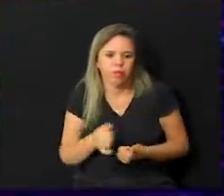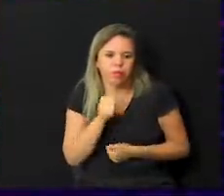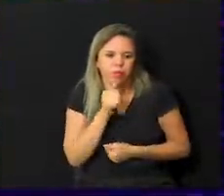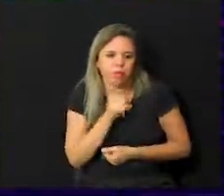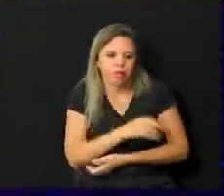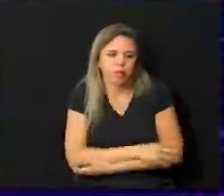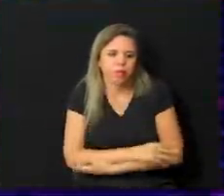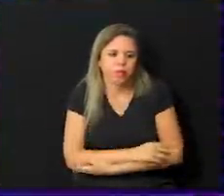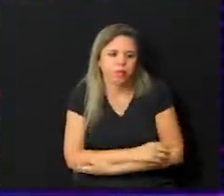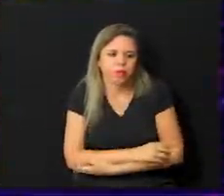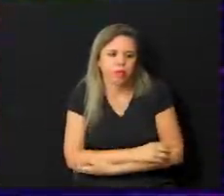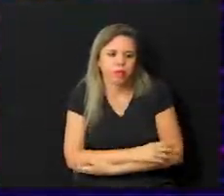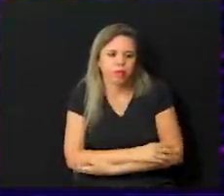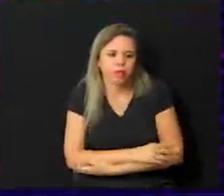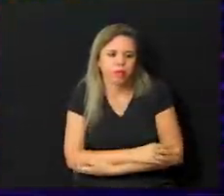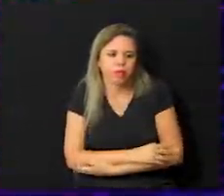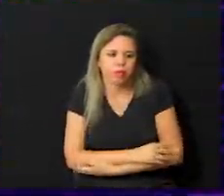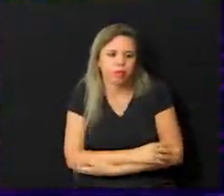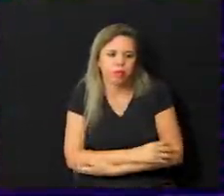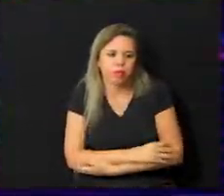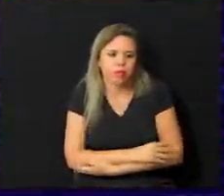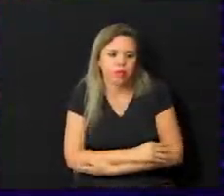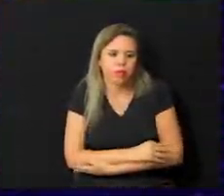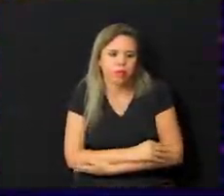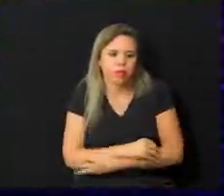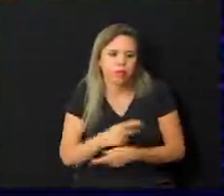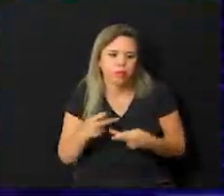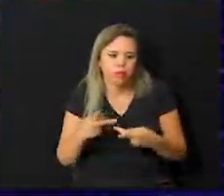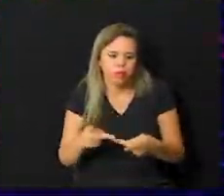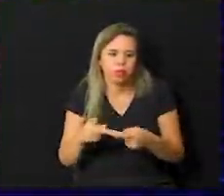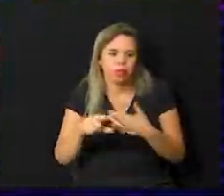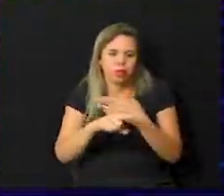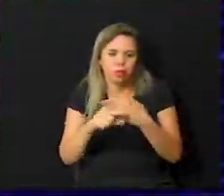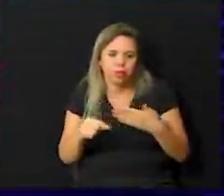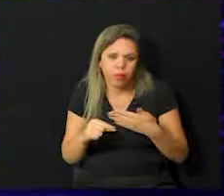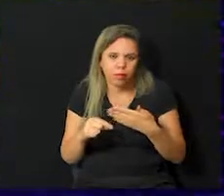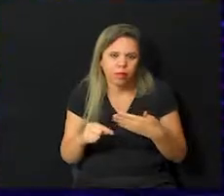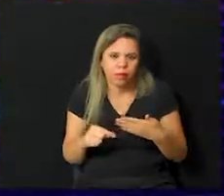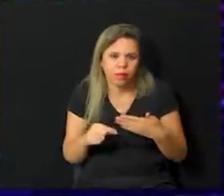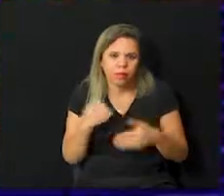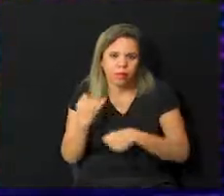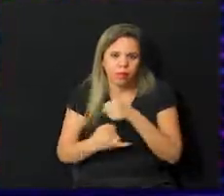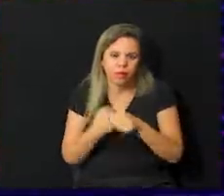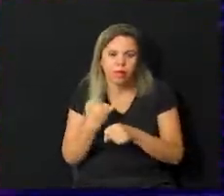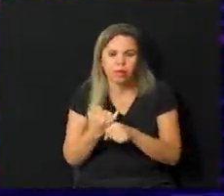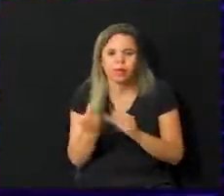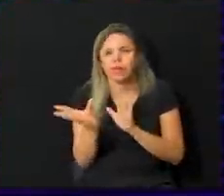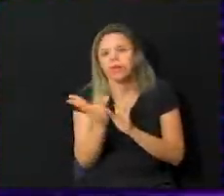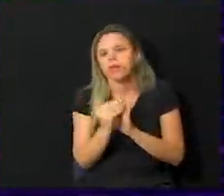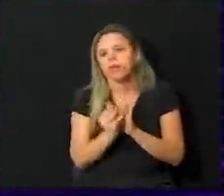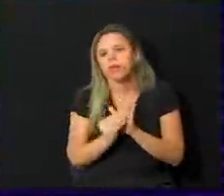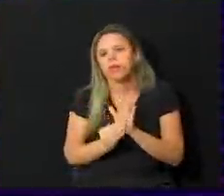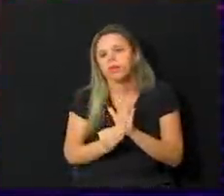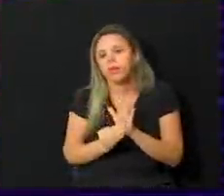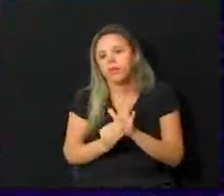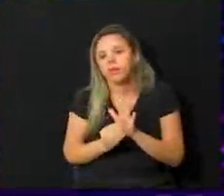por exemplo, na chamada lá da Amazon, eu coloquei